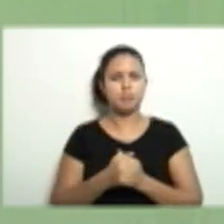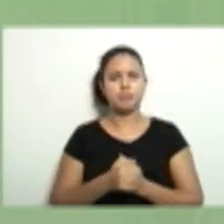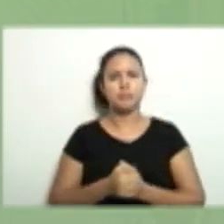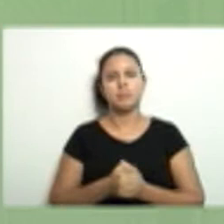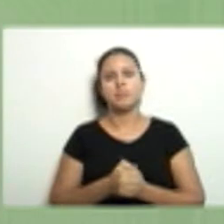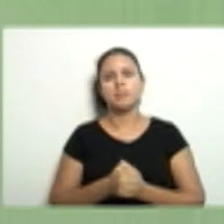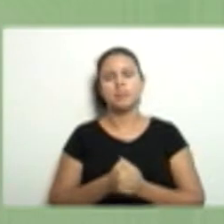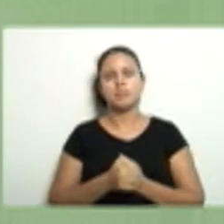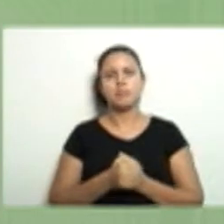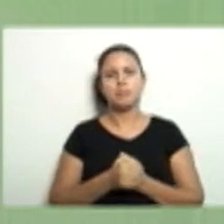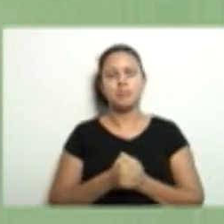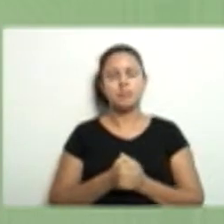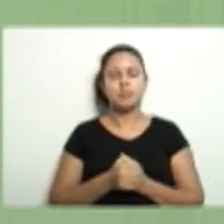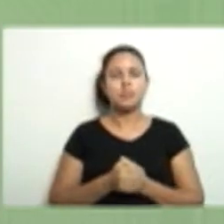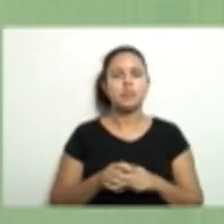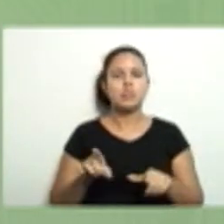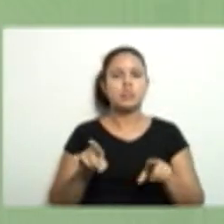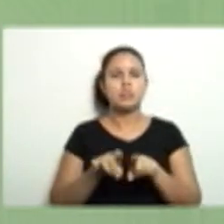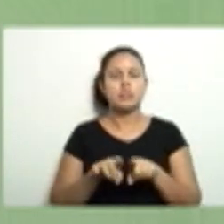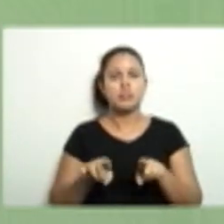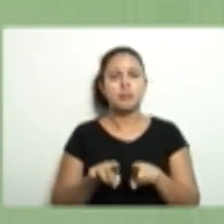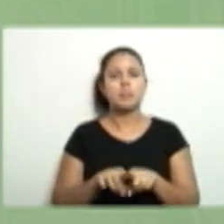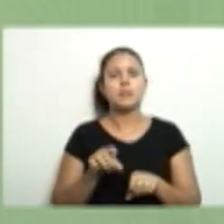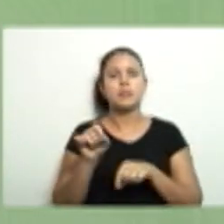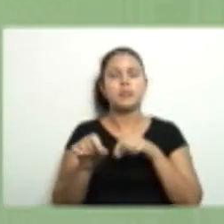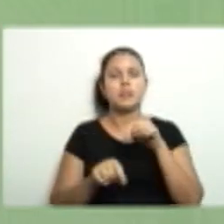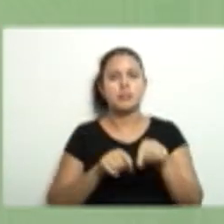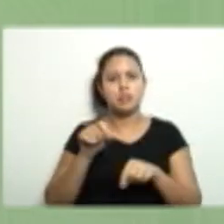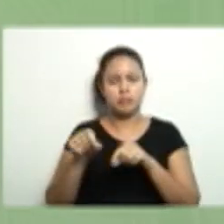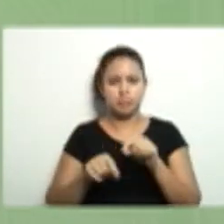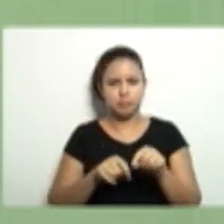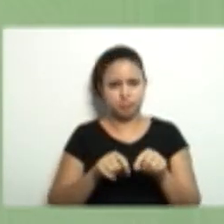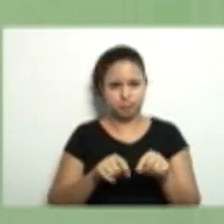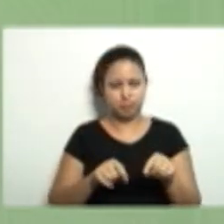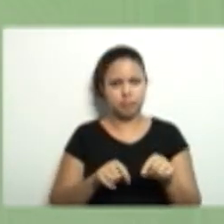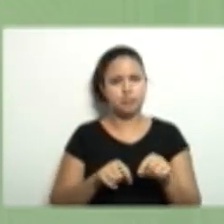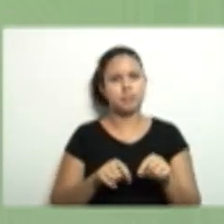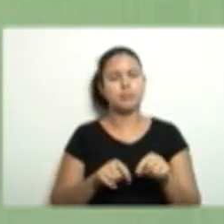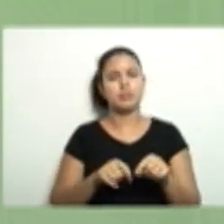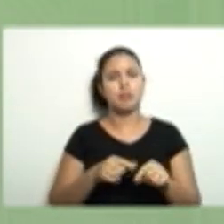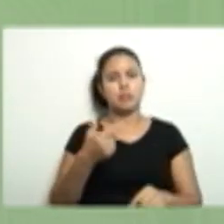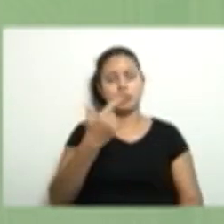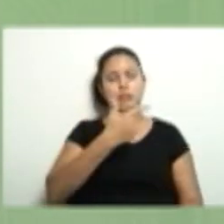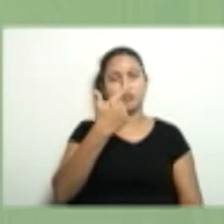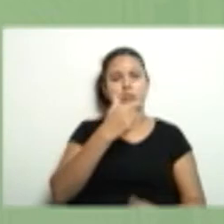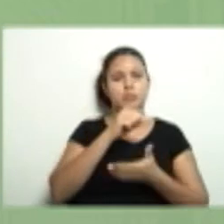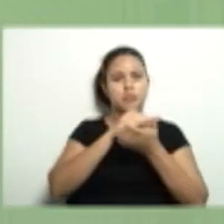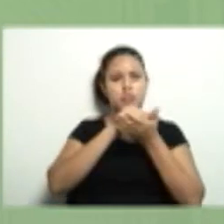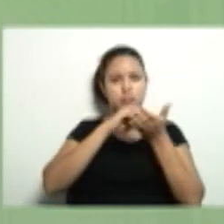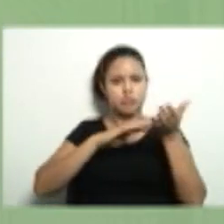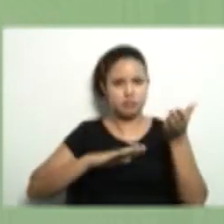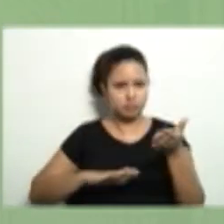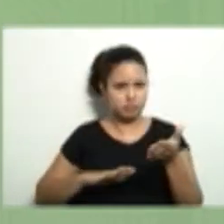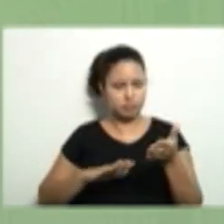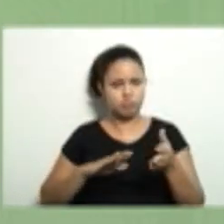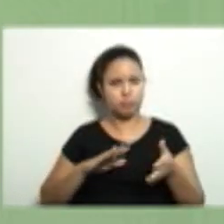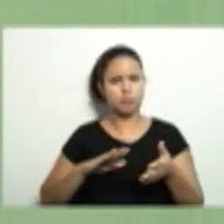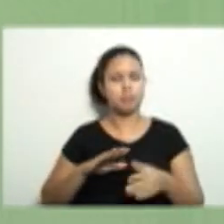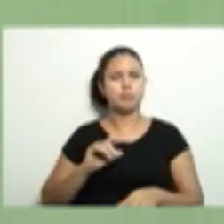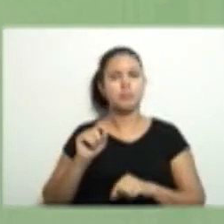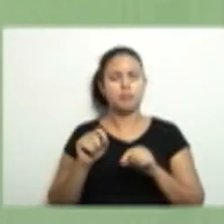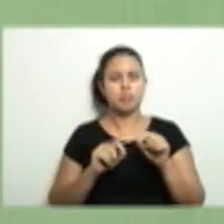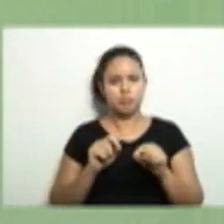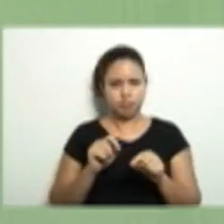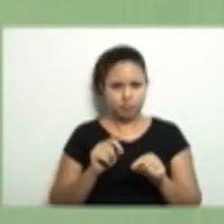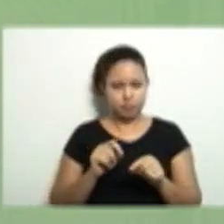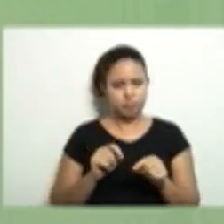primeira disciplina do curso, então deu uma atropeladinha, aí ficou para a mesma data. A segunda atividade da disciplina. A